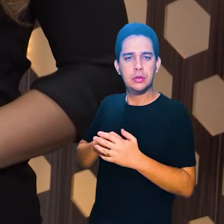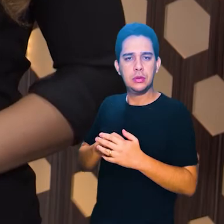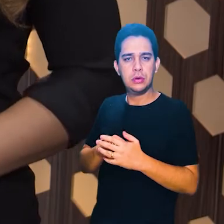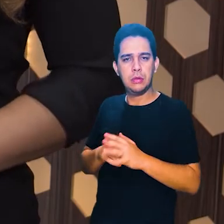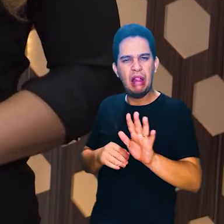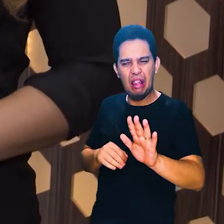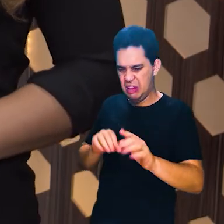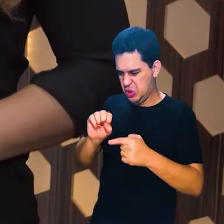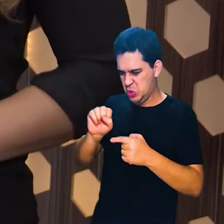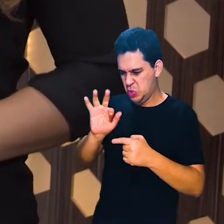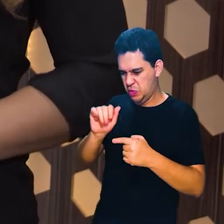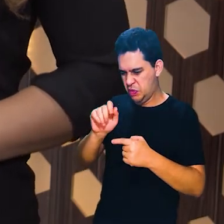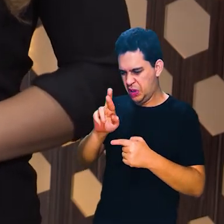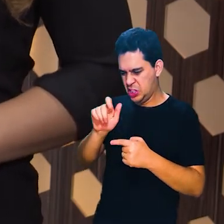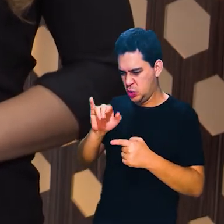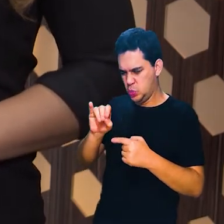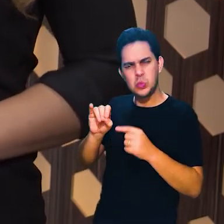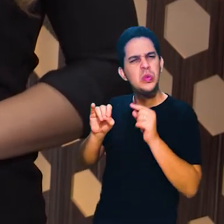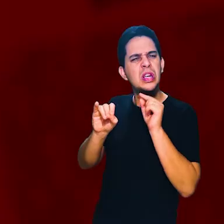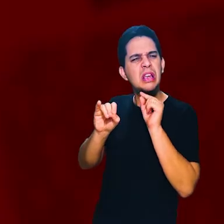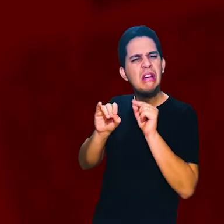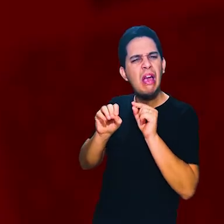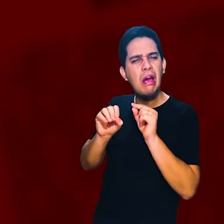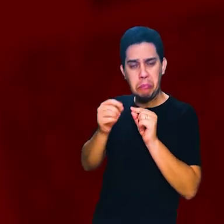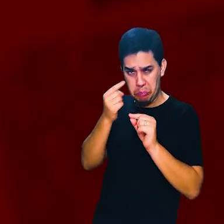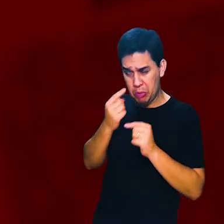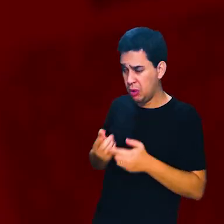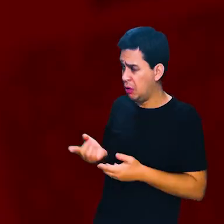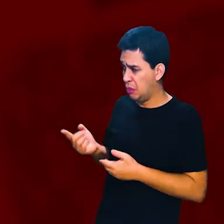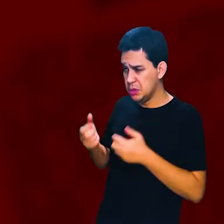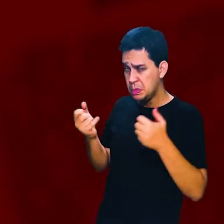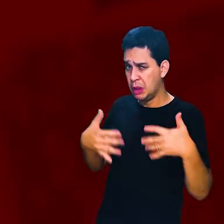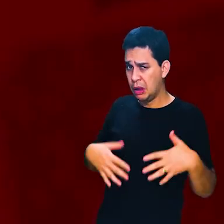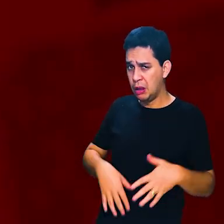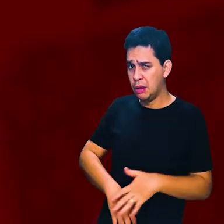sufrágio? Veja no quadro Juridiquês.